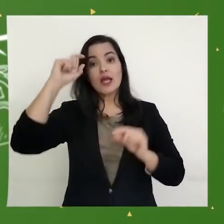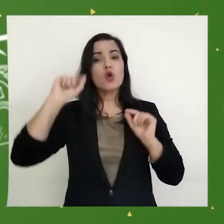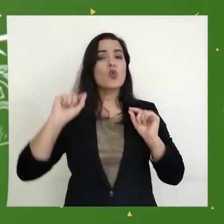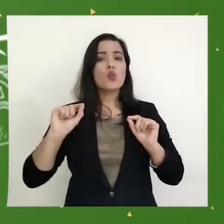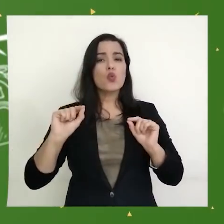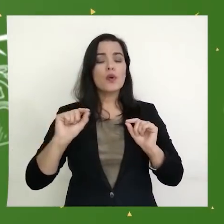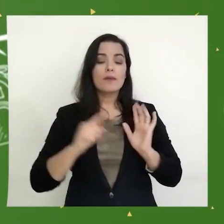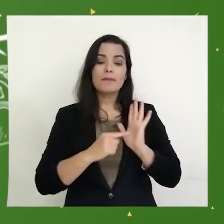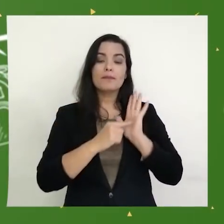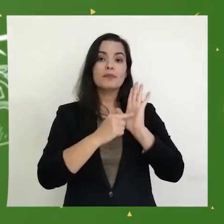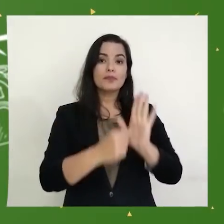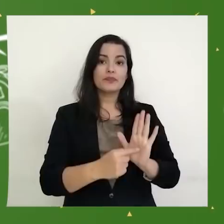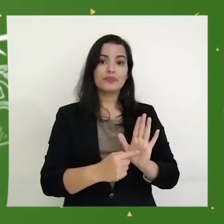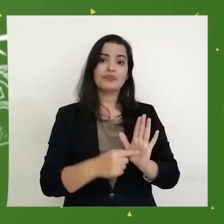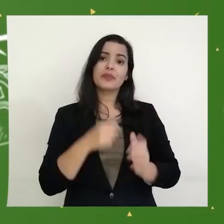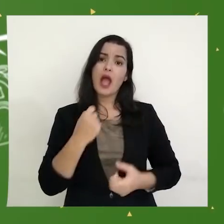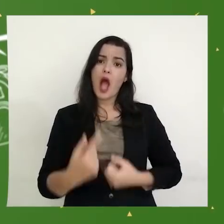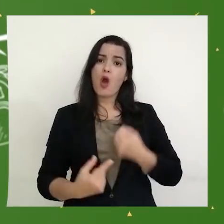mostrar alguns